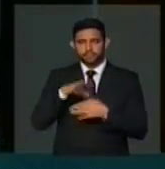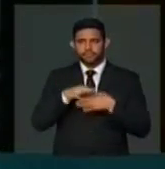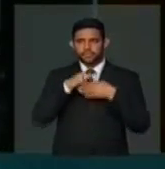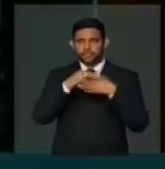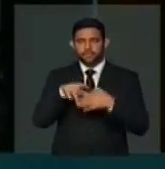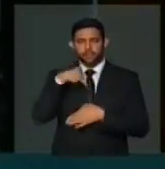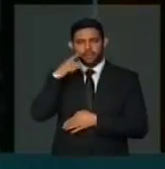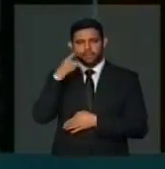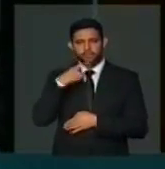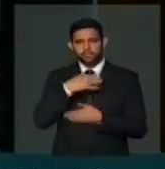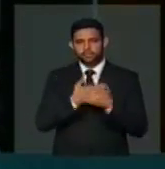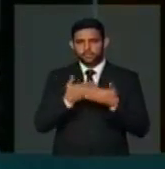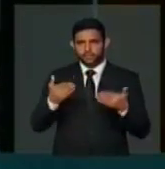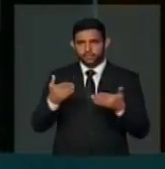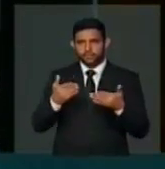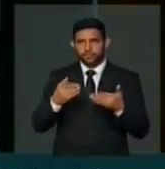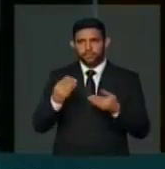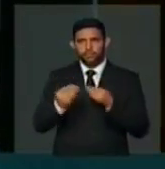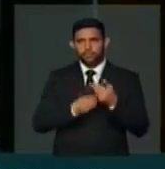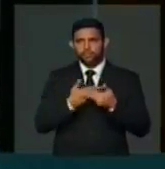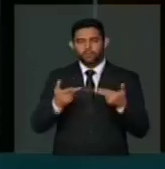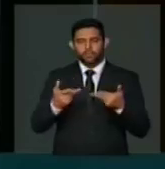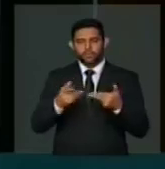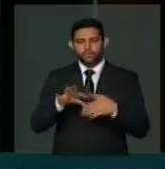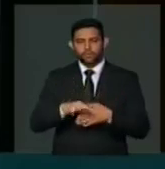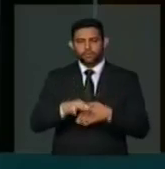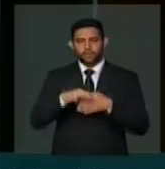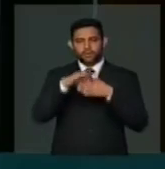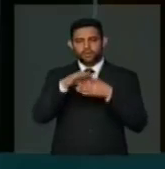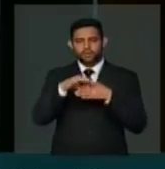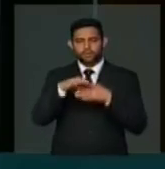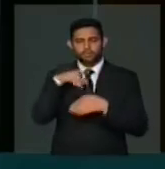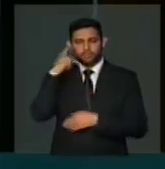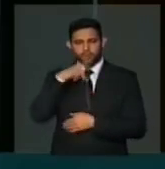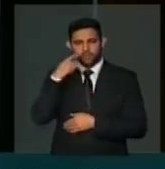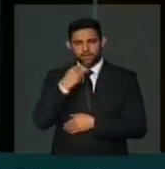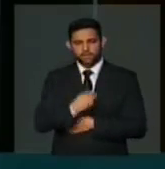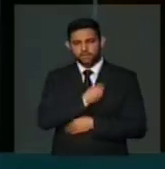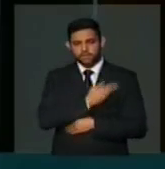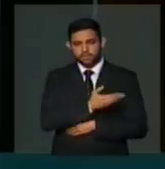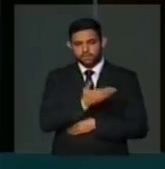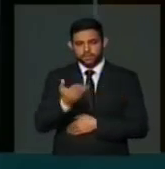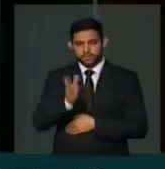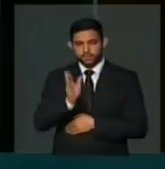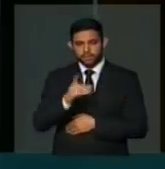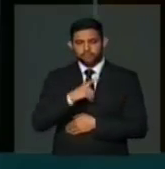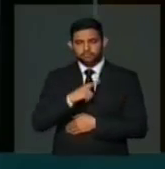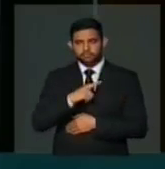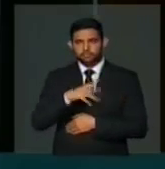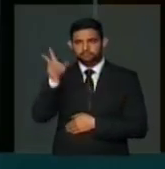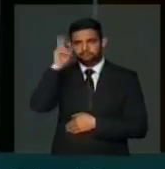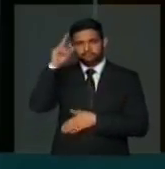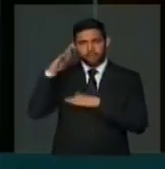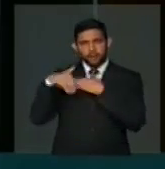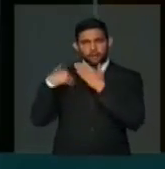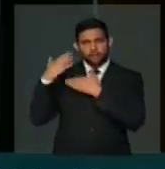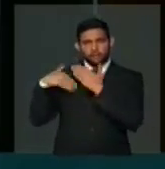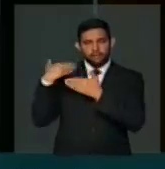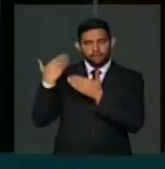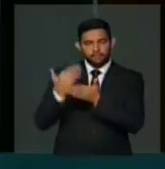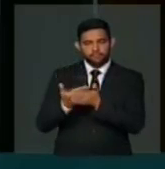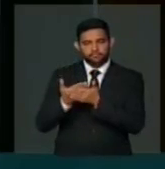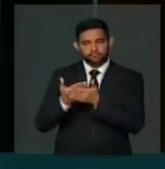lideranças políticas como um líder político que ali já construía sua trajetória